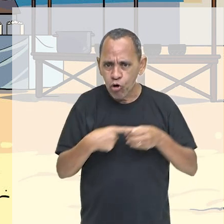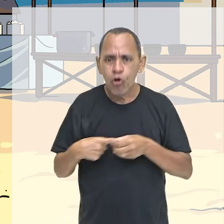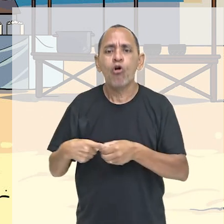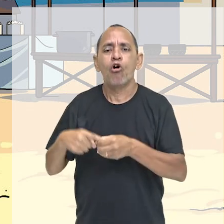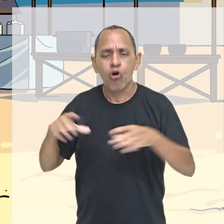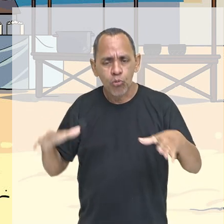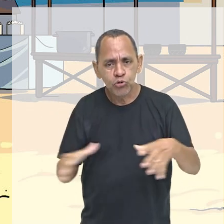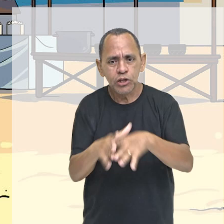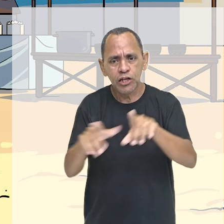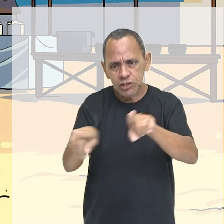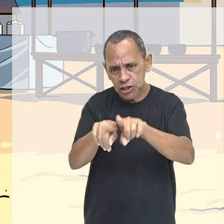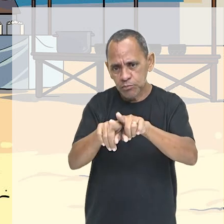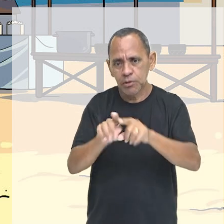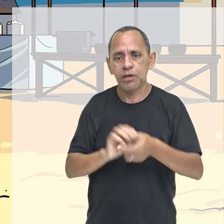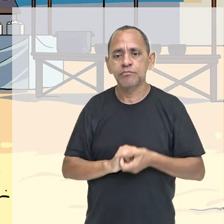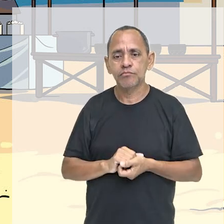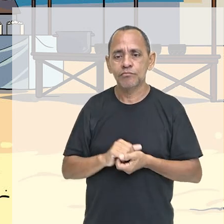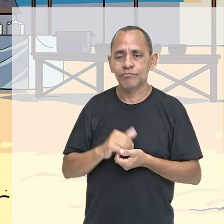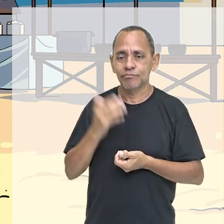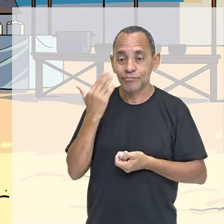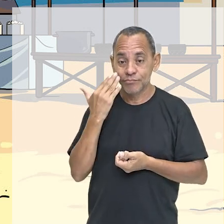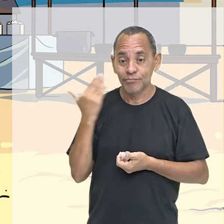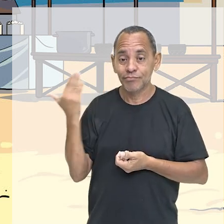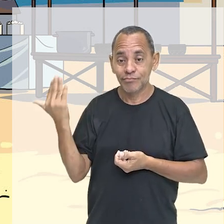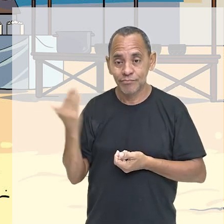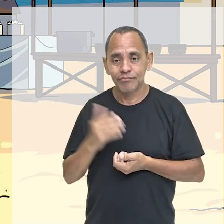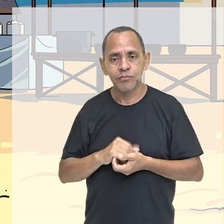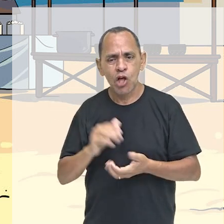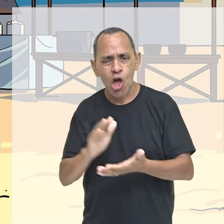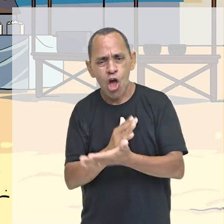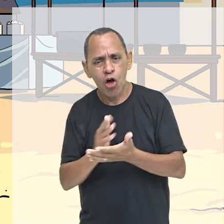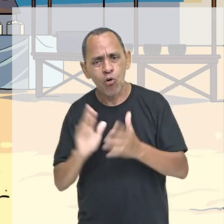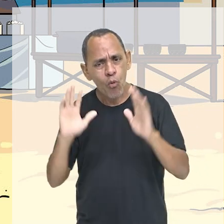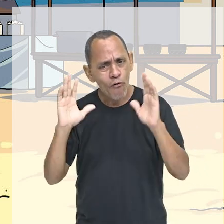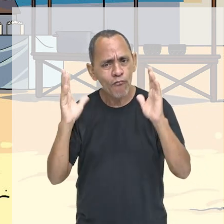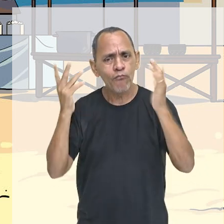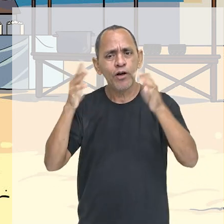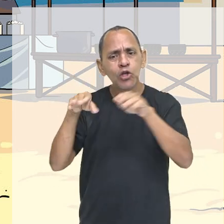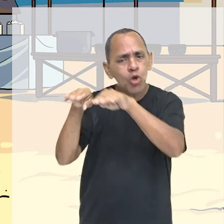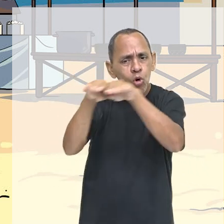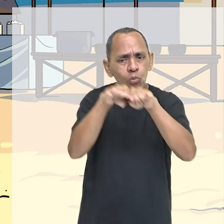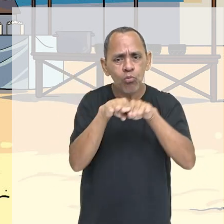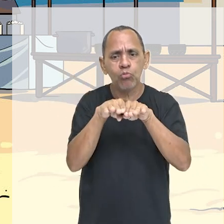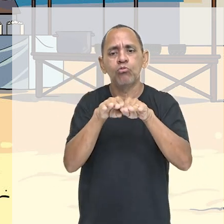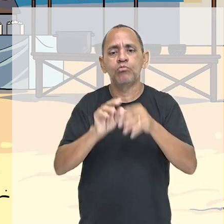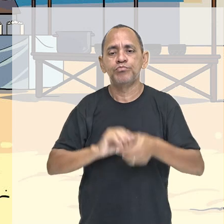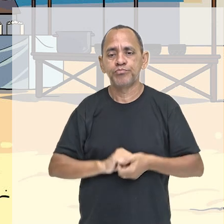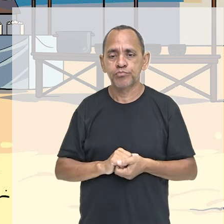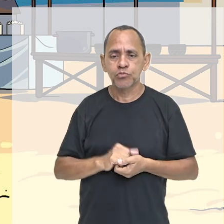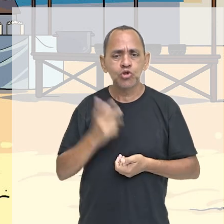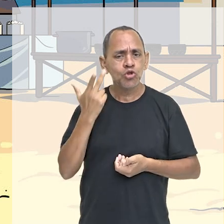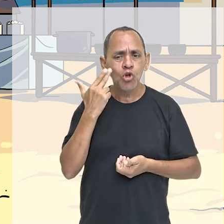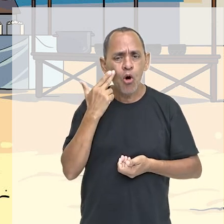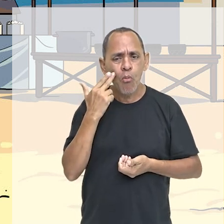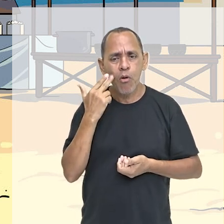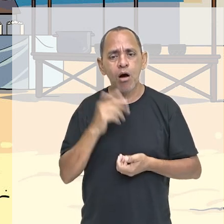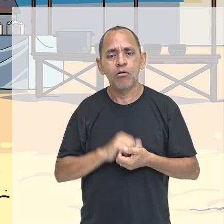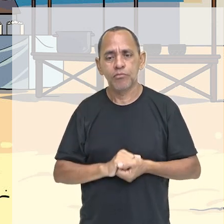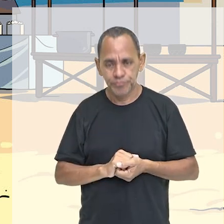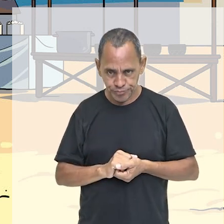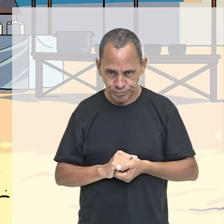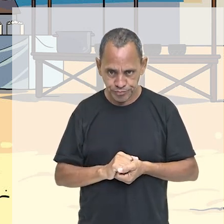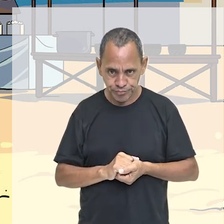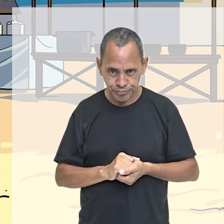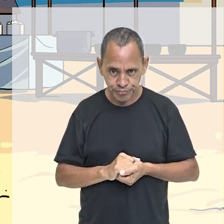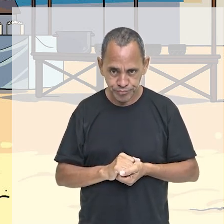comunidades. Este cenário é algo que é comum, digamos assim, a praticamente todos